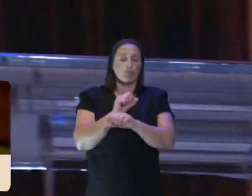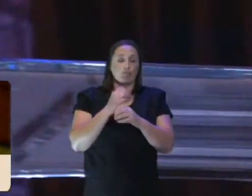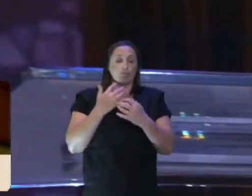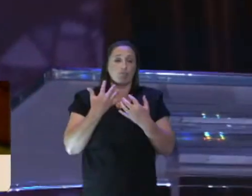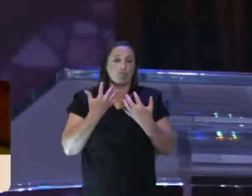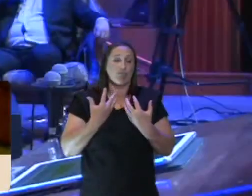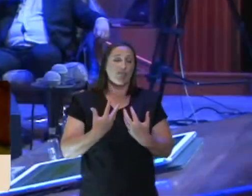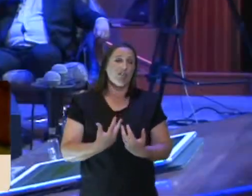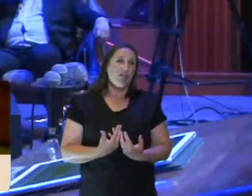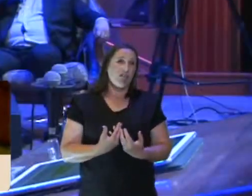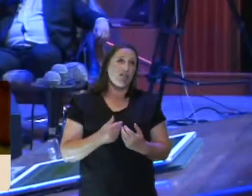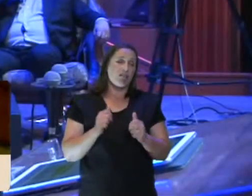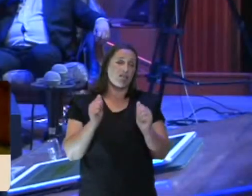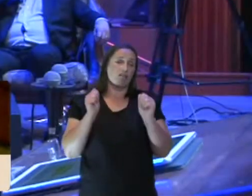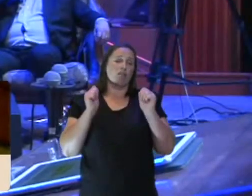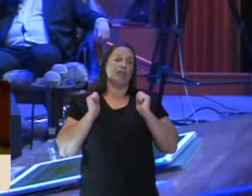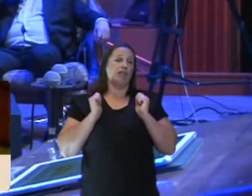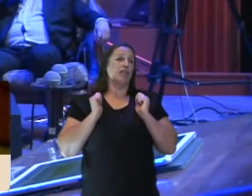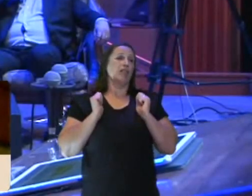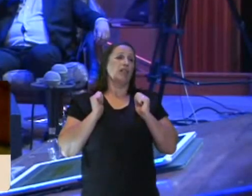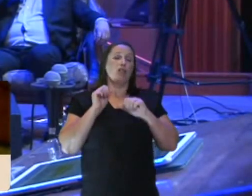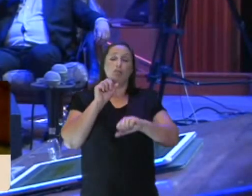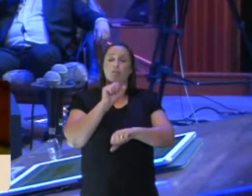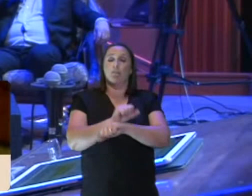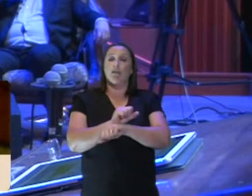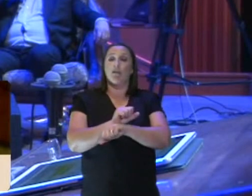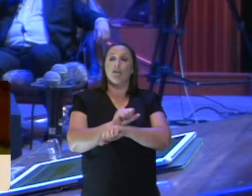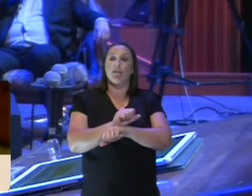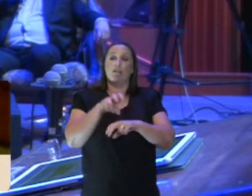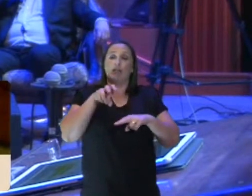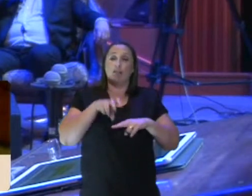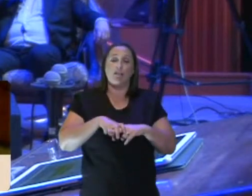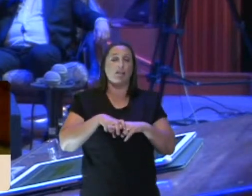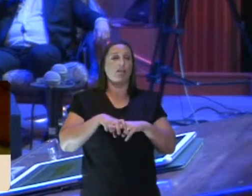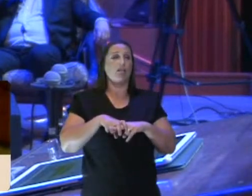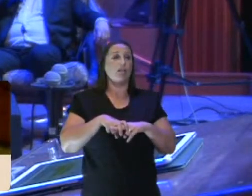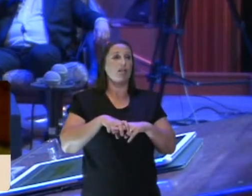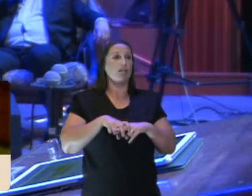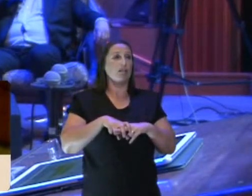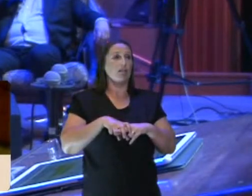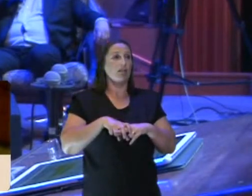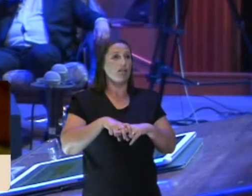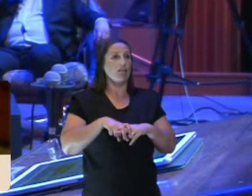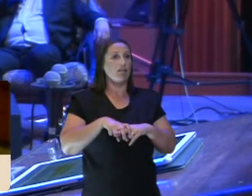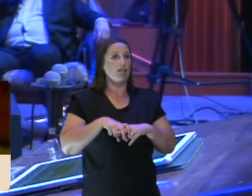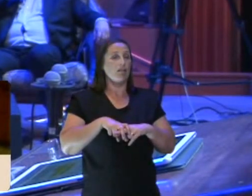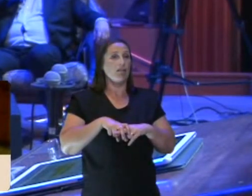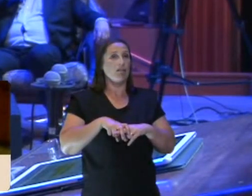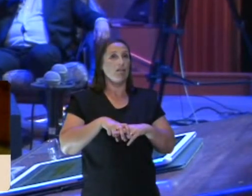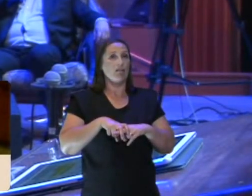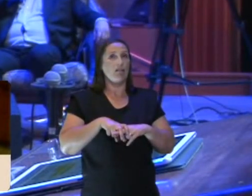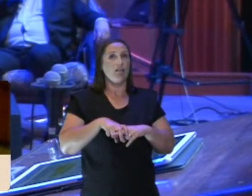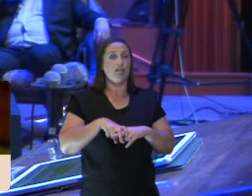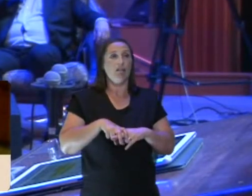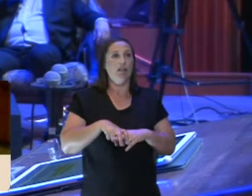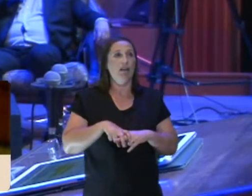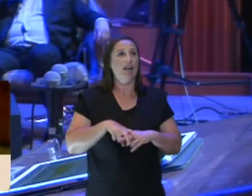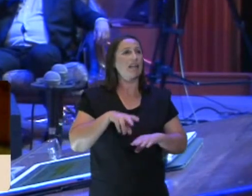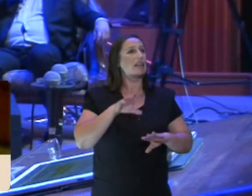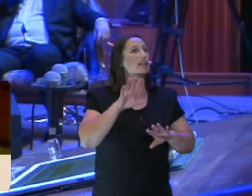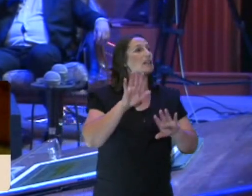está em casa e está aninhado aí no meio das suas cinzas, quem sabe envolvido aí na